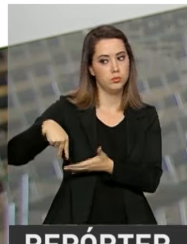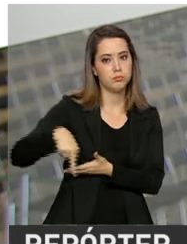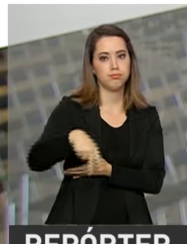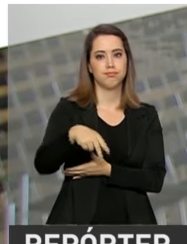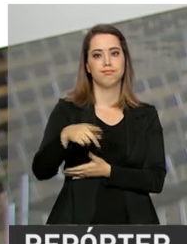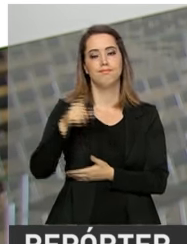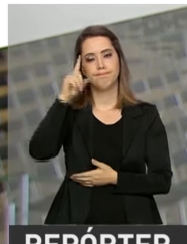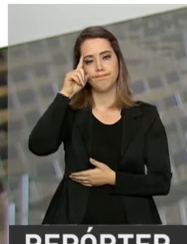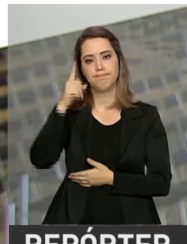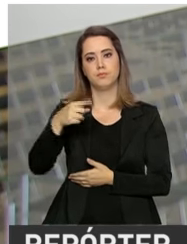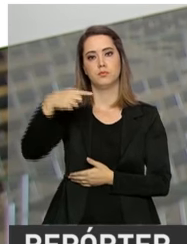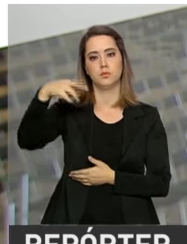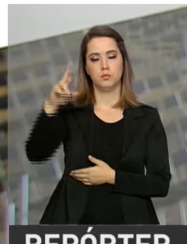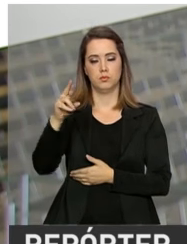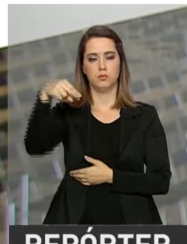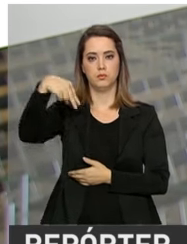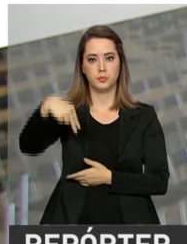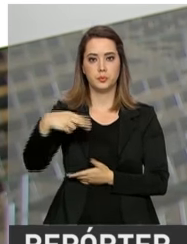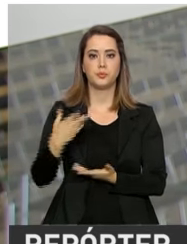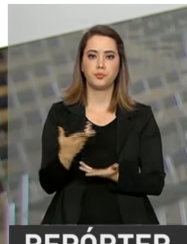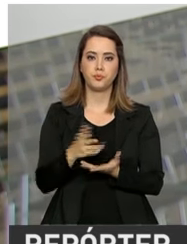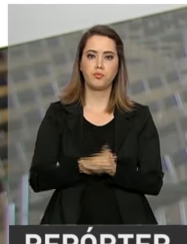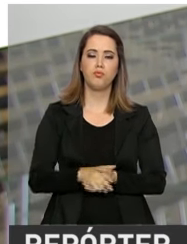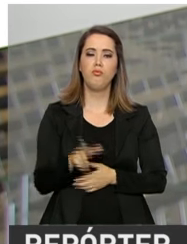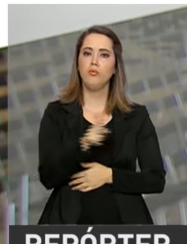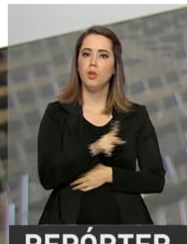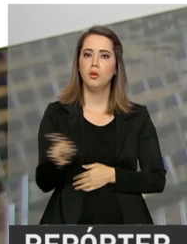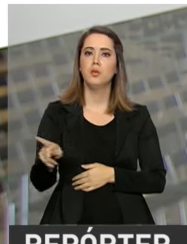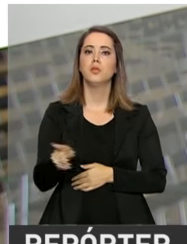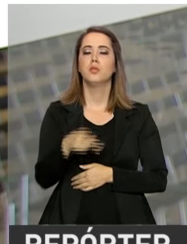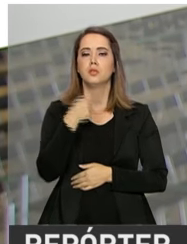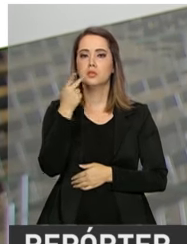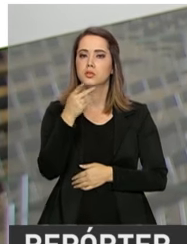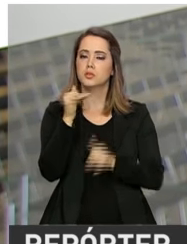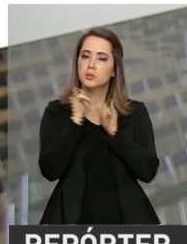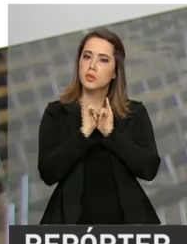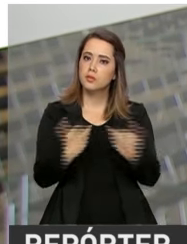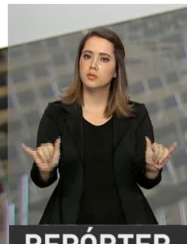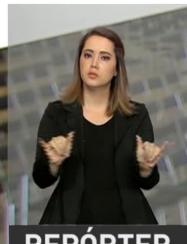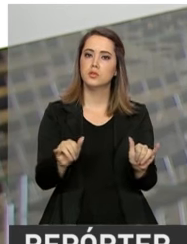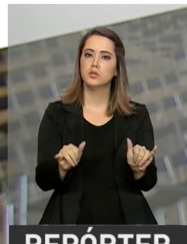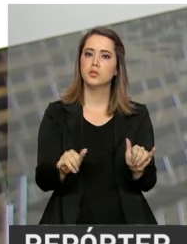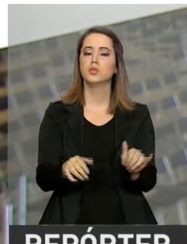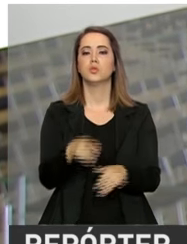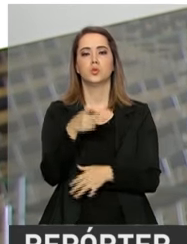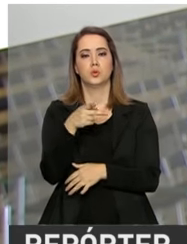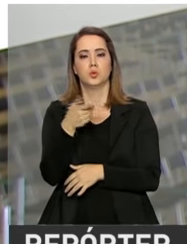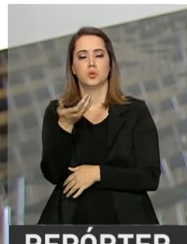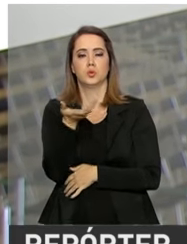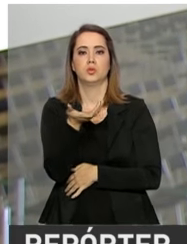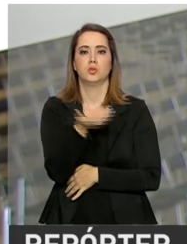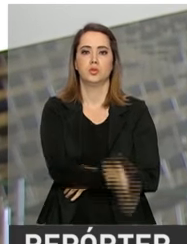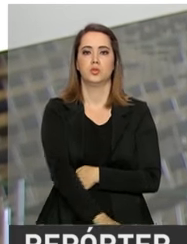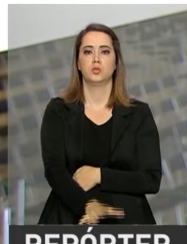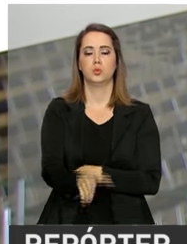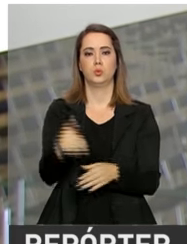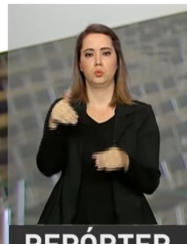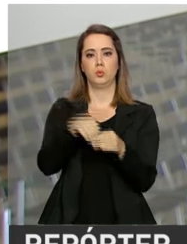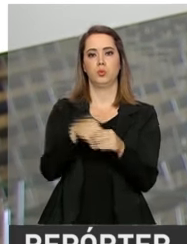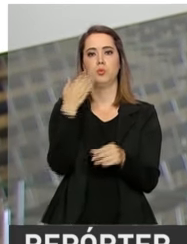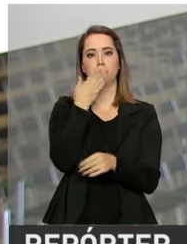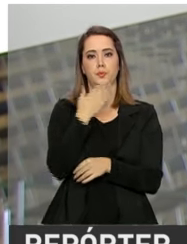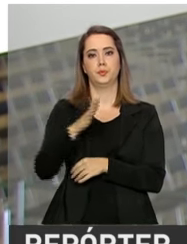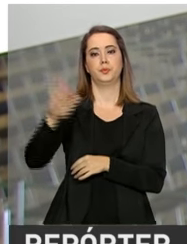renata ontem o presidente em exercício michel temer divulgou uma nota reiterando que não cogita concorrer à reeleição